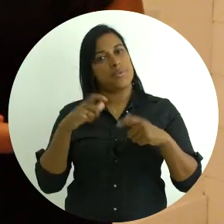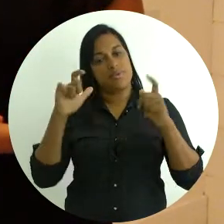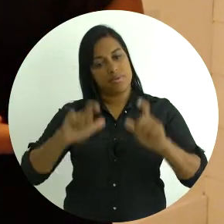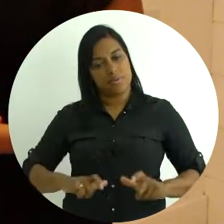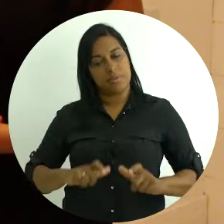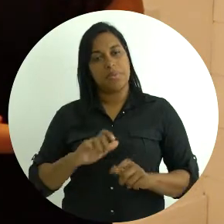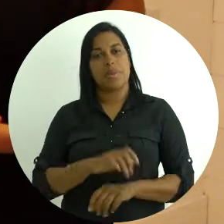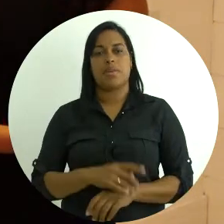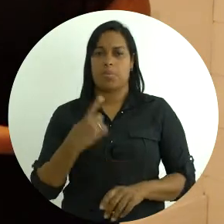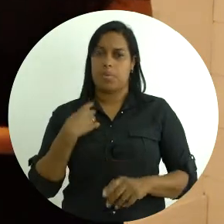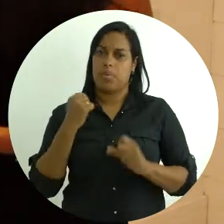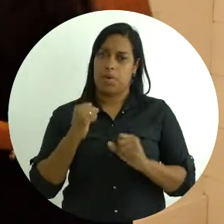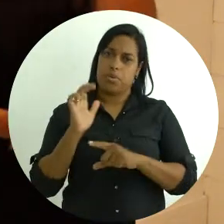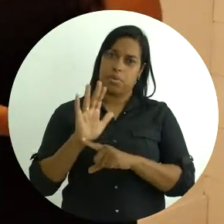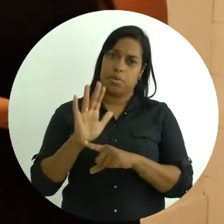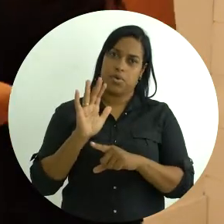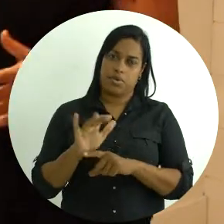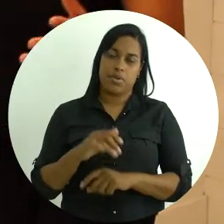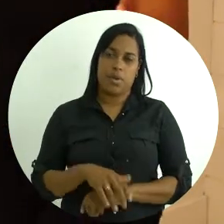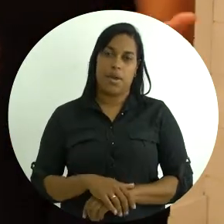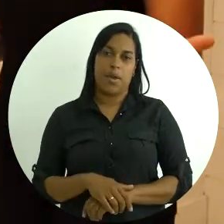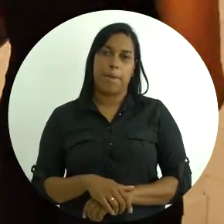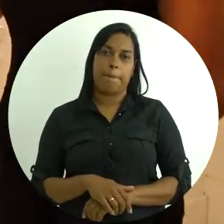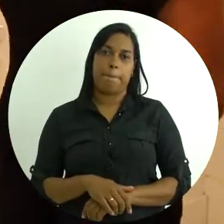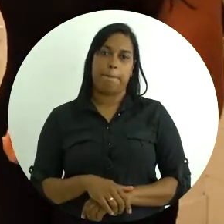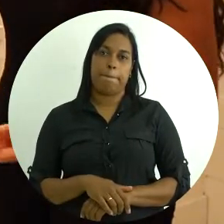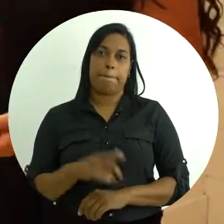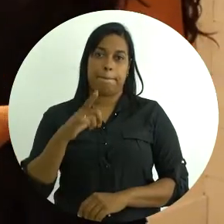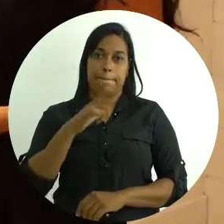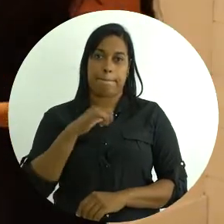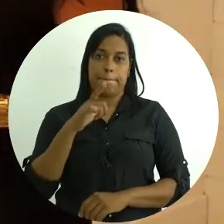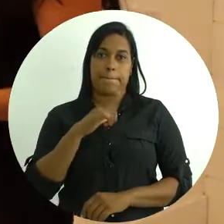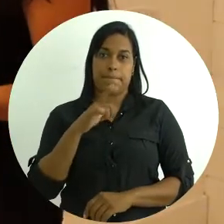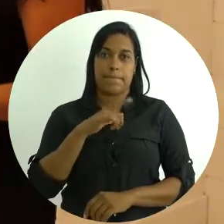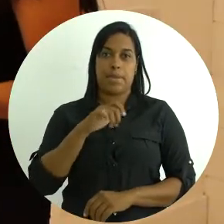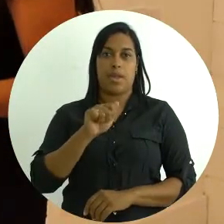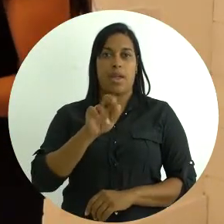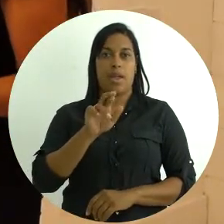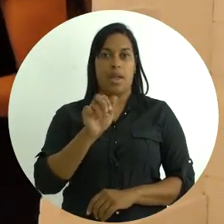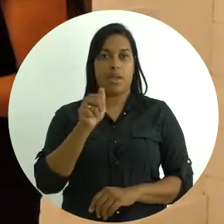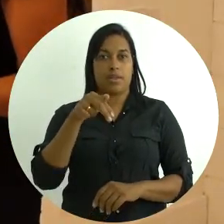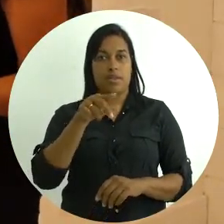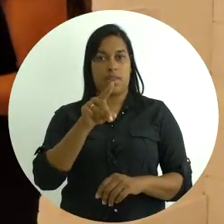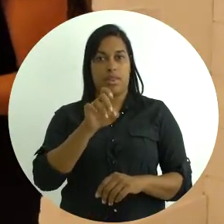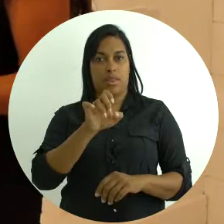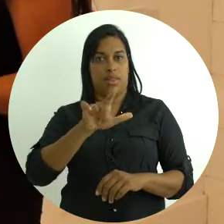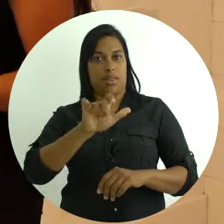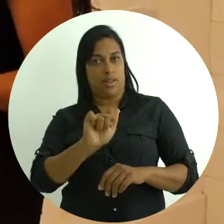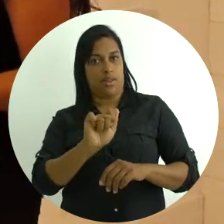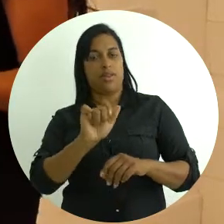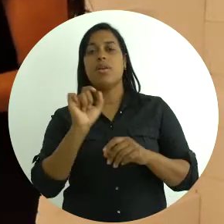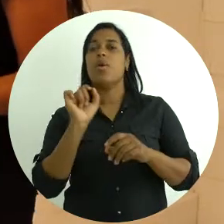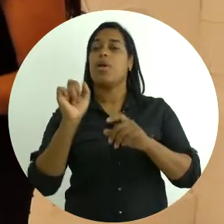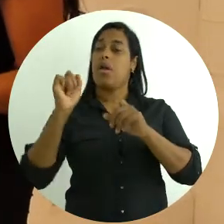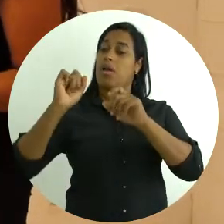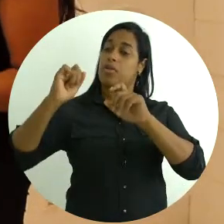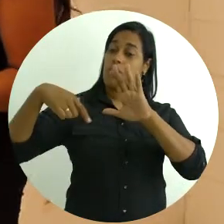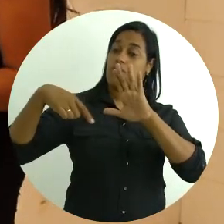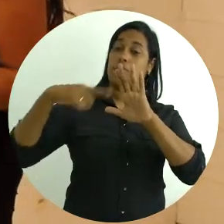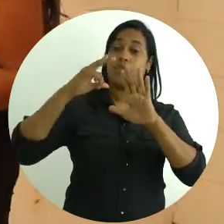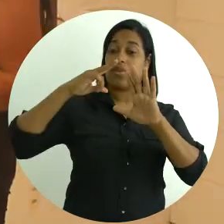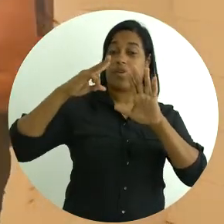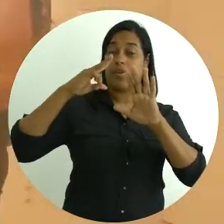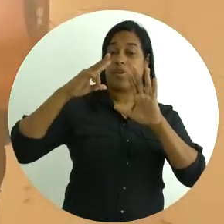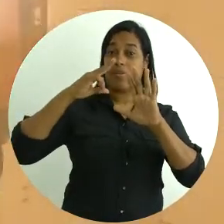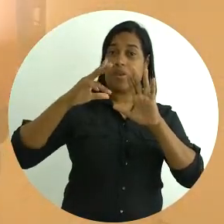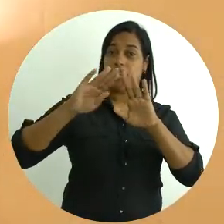seu ambiente. Você podia mostrar para a gente essa luminária, essa arandela? Na verdade, aqui nós temos uma arandela, né? A lâmpada dela fica nesse compartimento aqui que